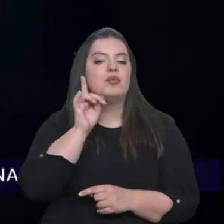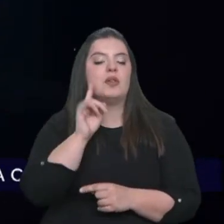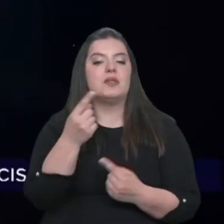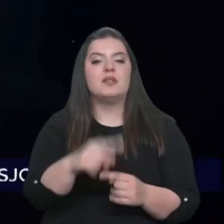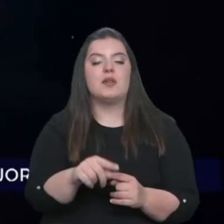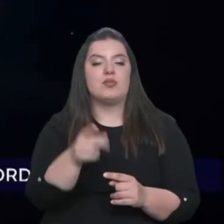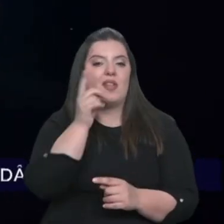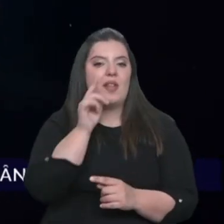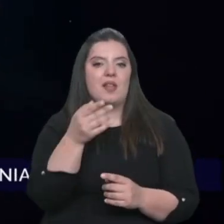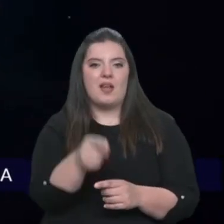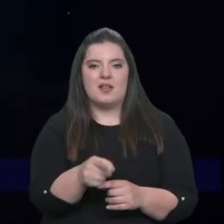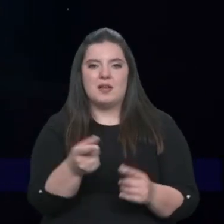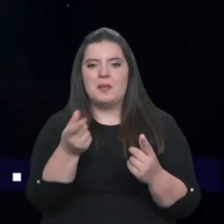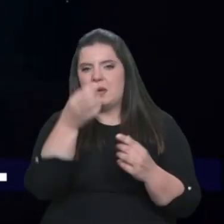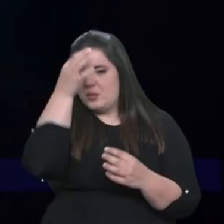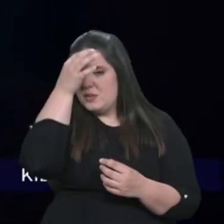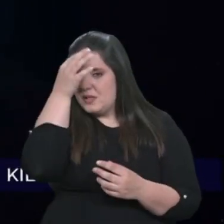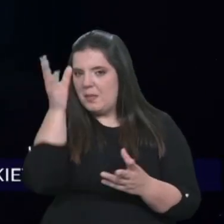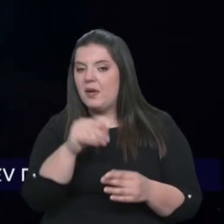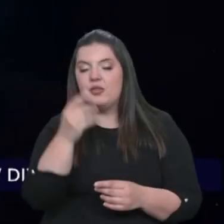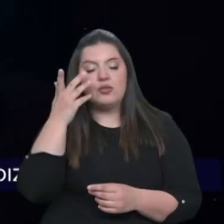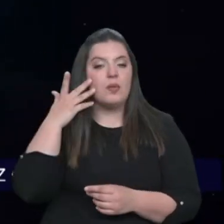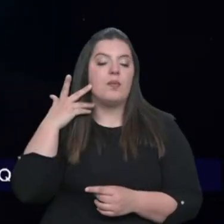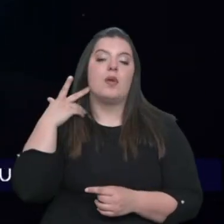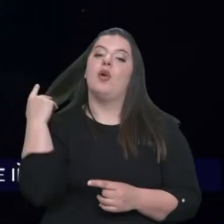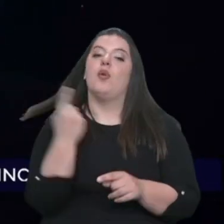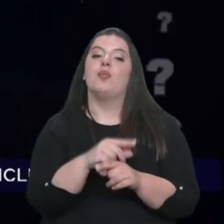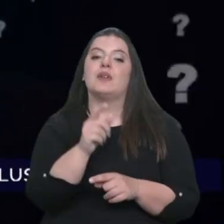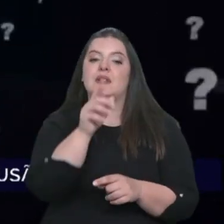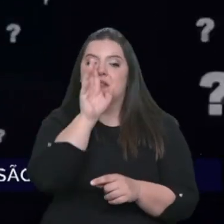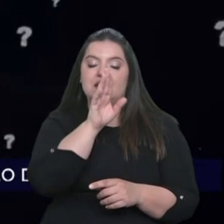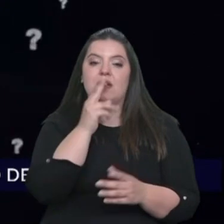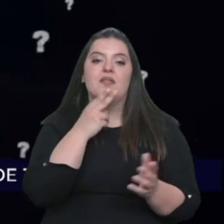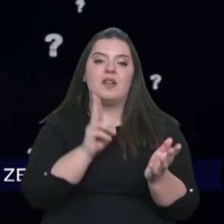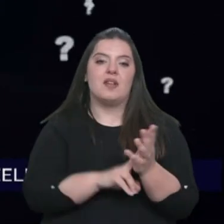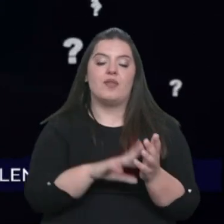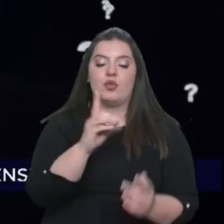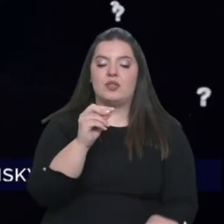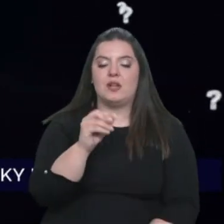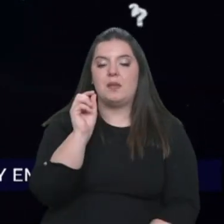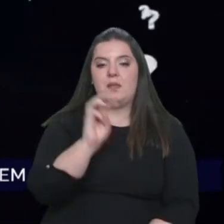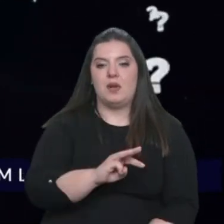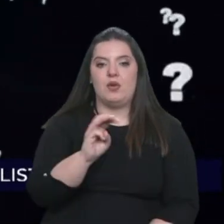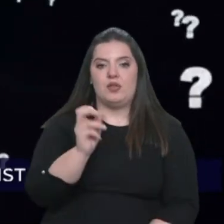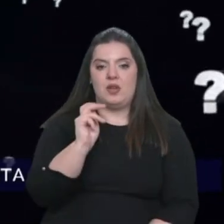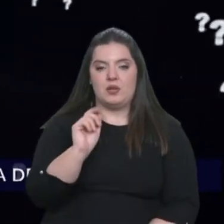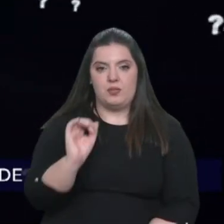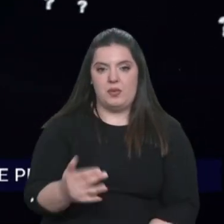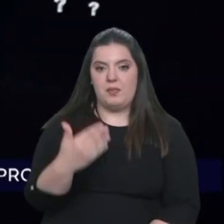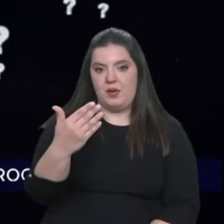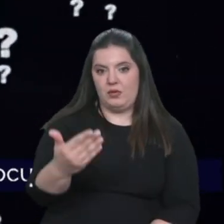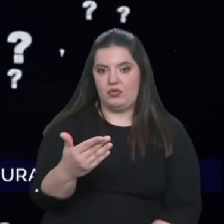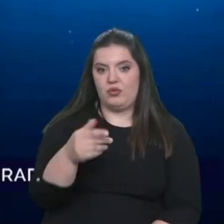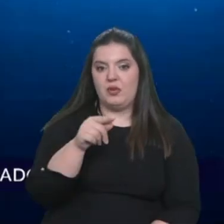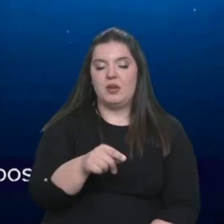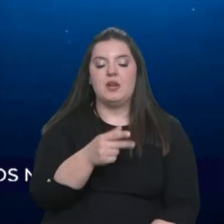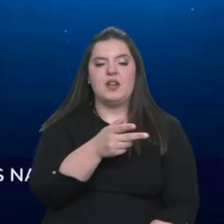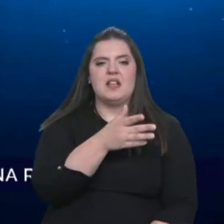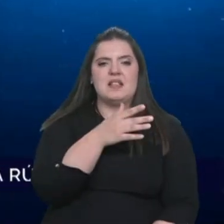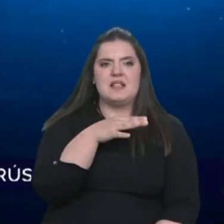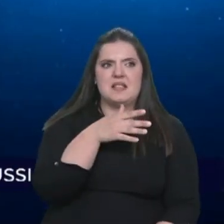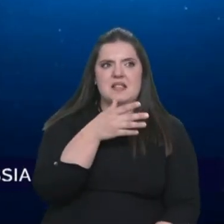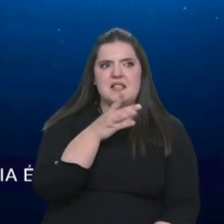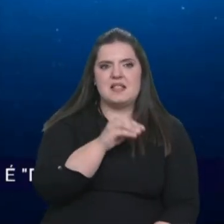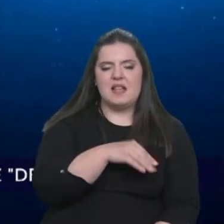esta datação cada vez mais precisa? Bom, porque, a ser verdade, foram os primeiros 60 milhões de anos, Então, isto também, entre os 100 e os 100 milhões de